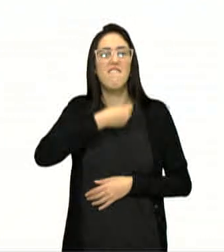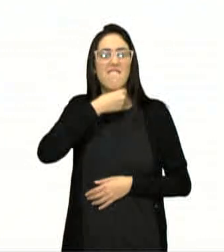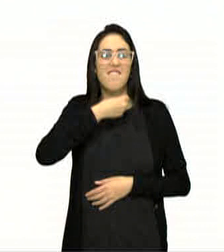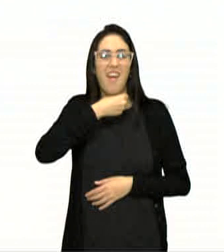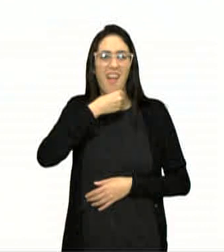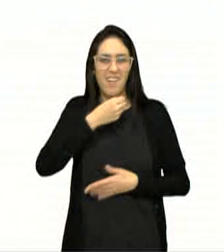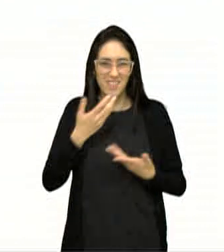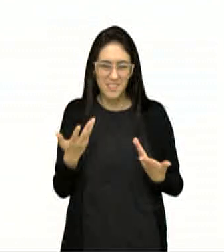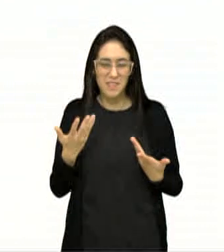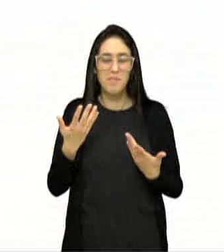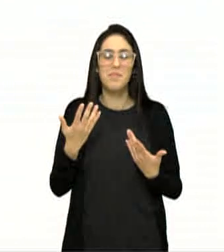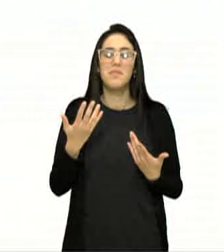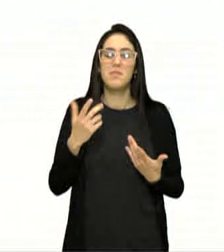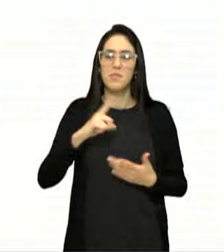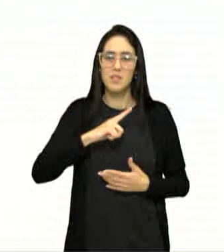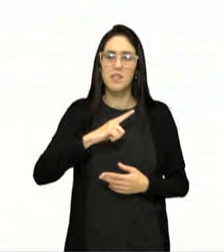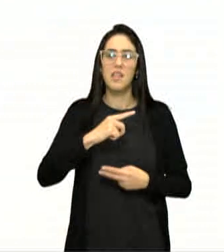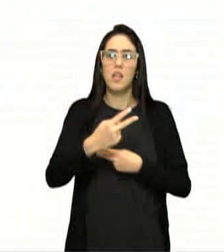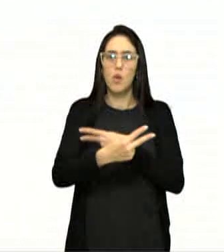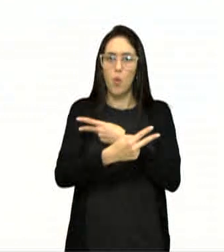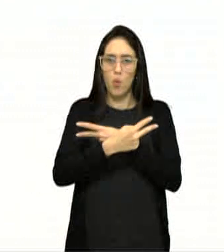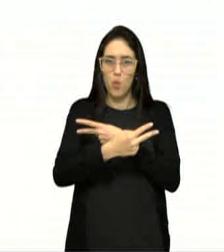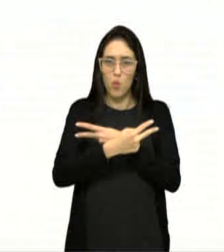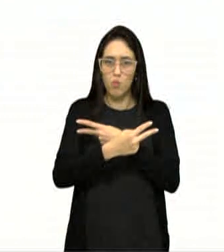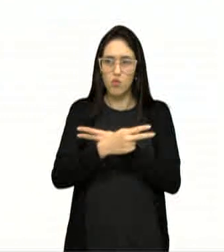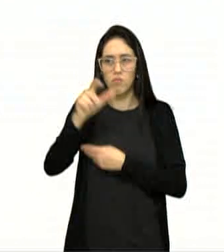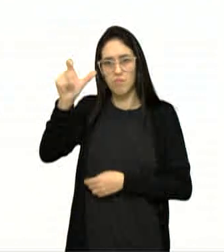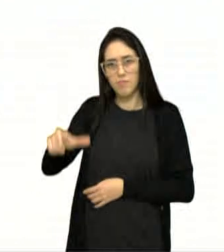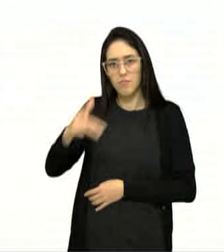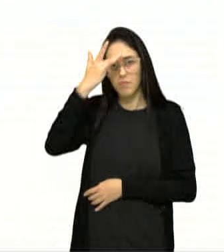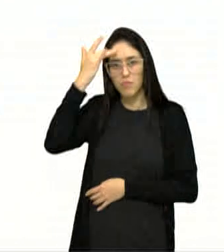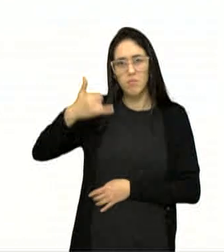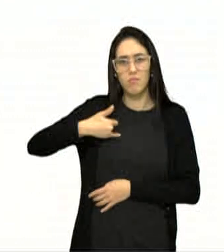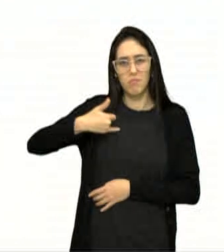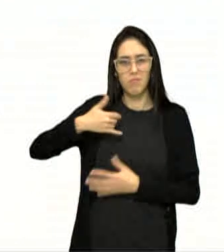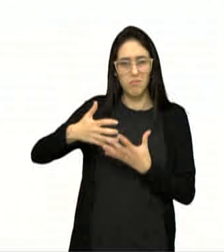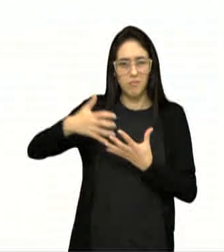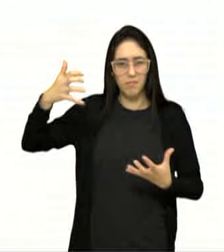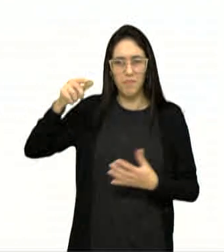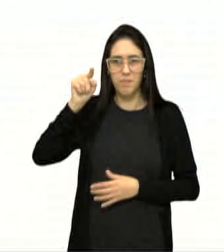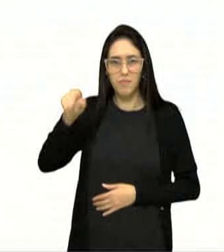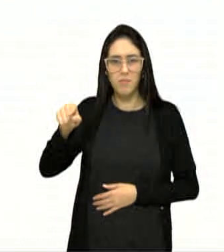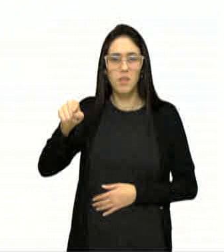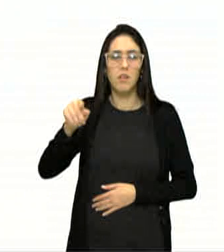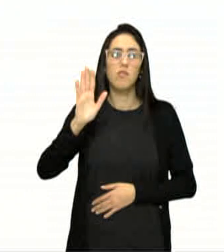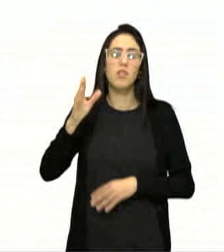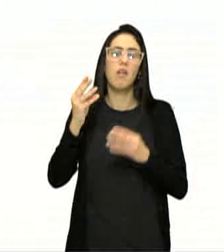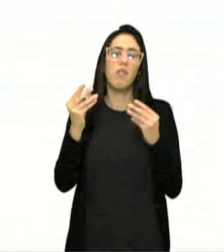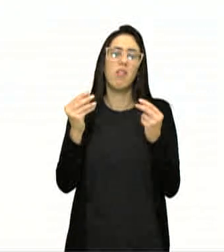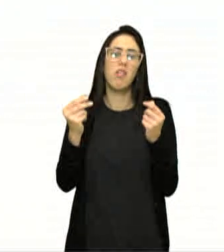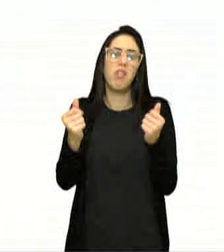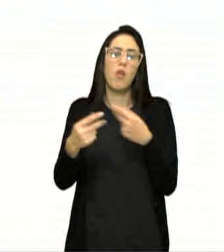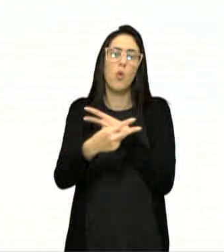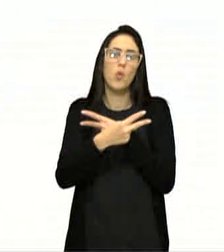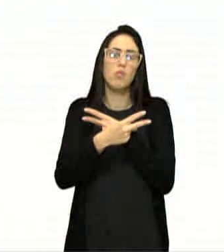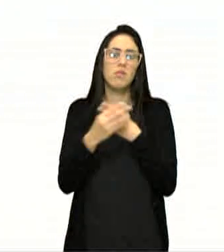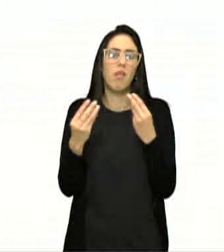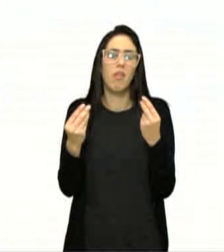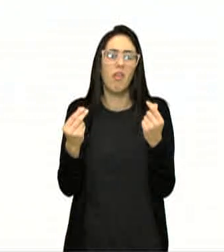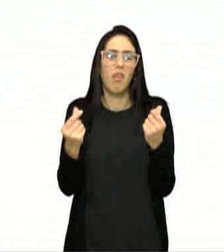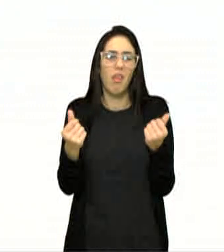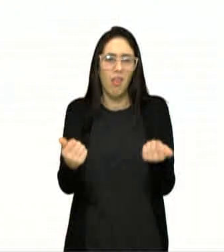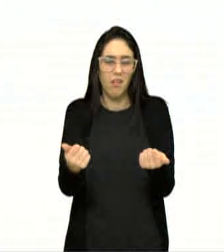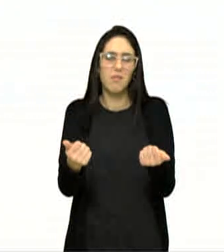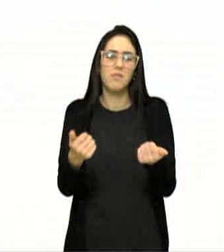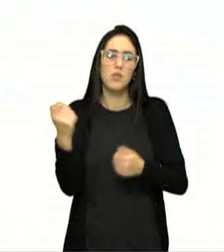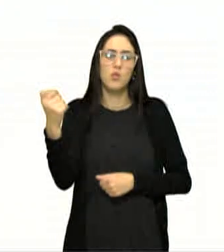Portanto, os cromossomos de uma pessoa mais velha, ele já tem mais desgaste dos telômeros do que